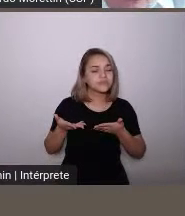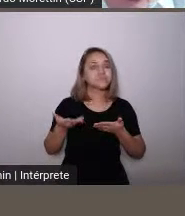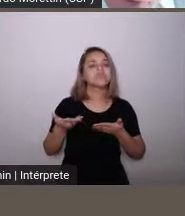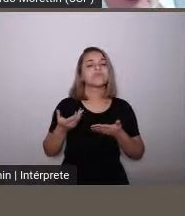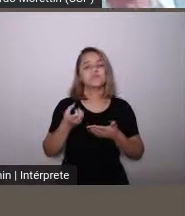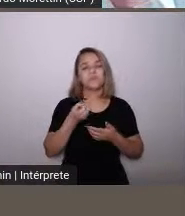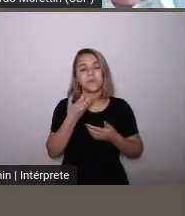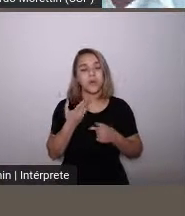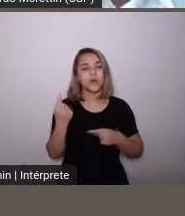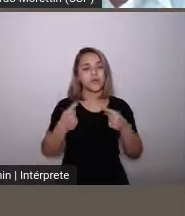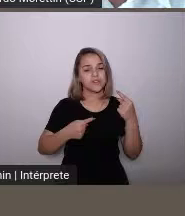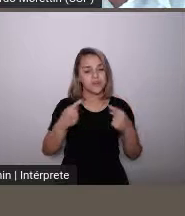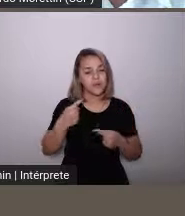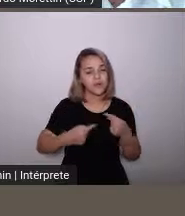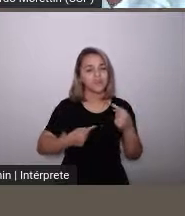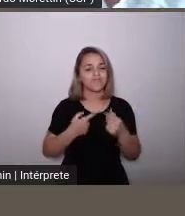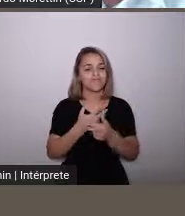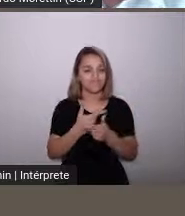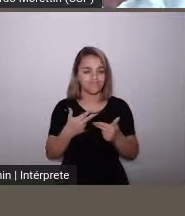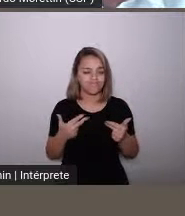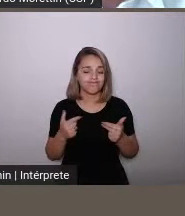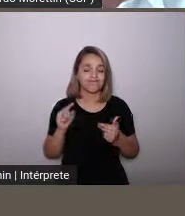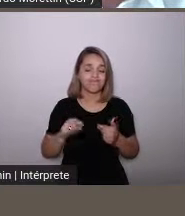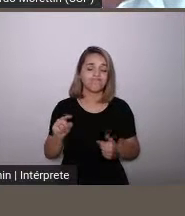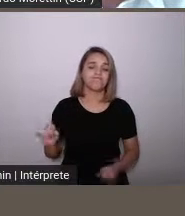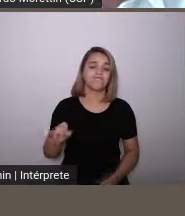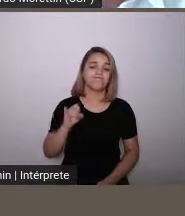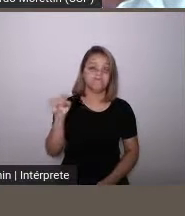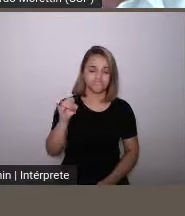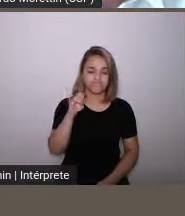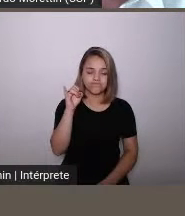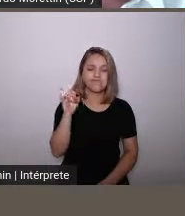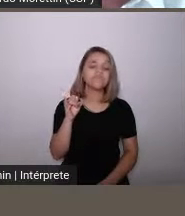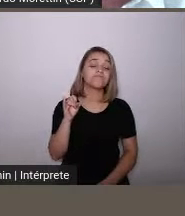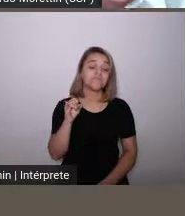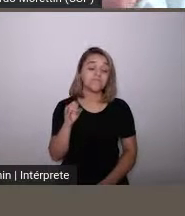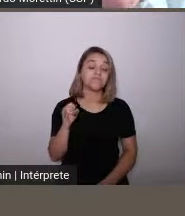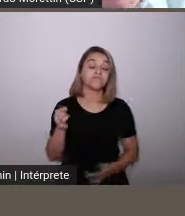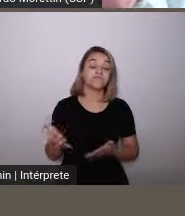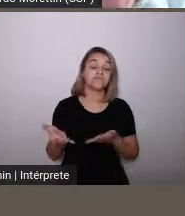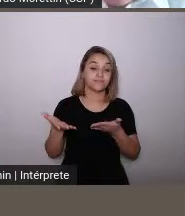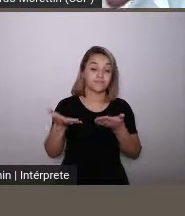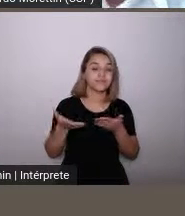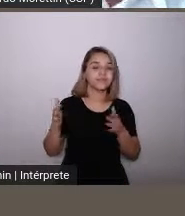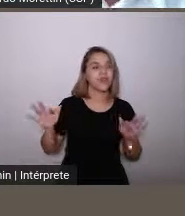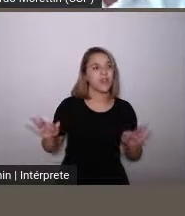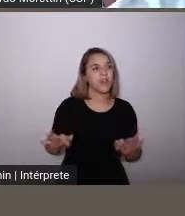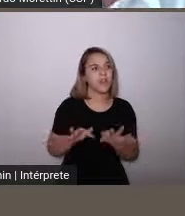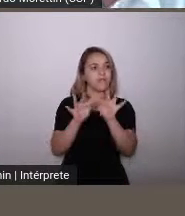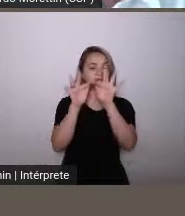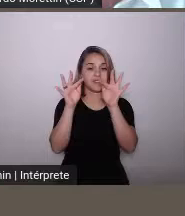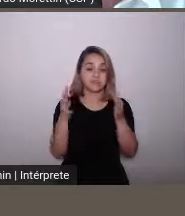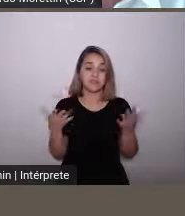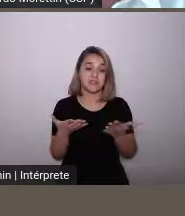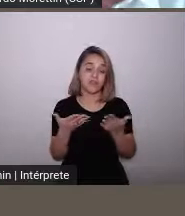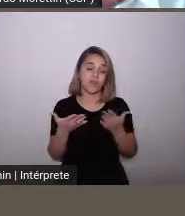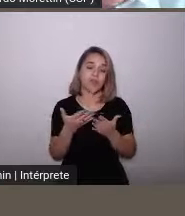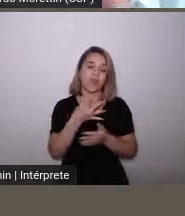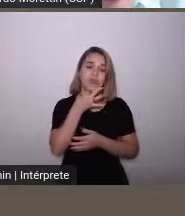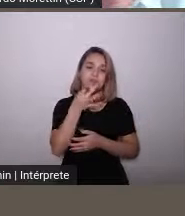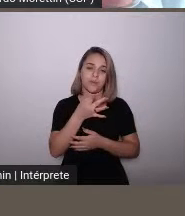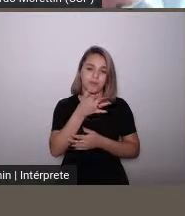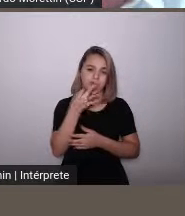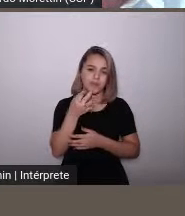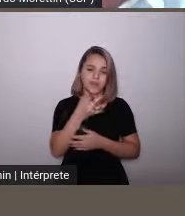foram muitos, e é significativo nesse sentido a recepção do filme na França. E eu trago aqui um depoimento do Blaise